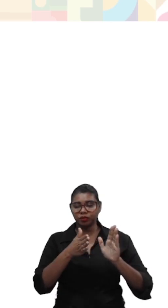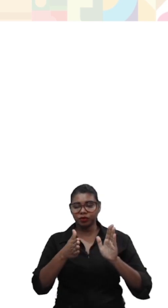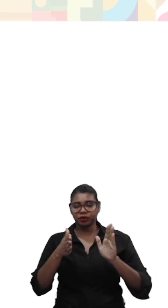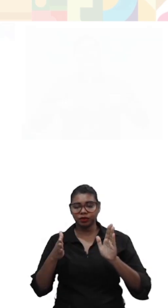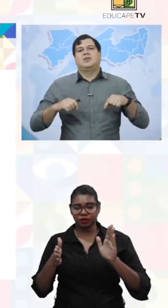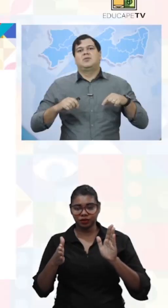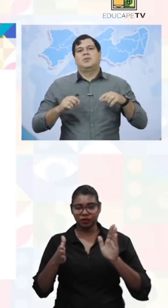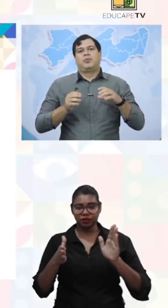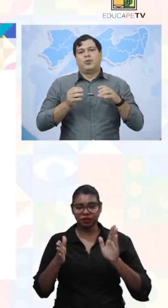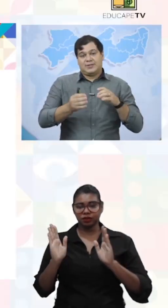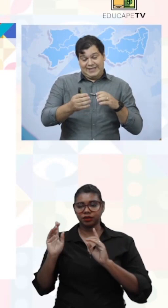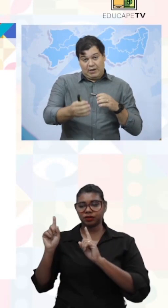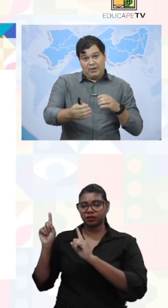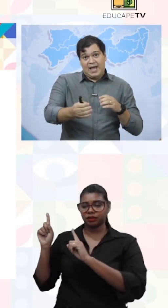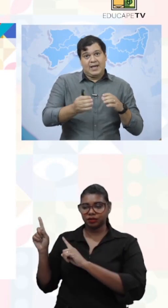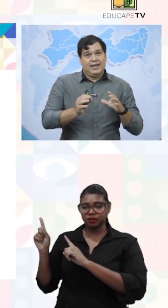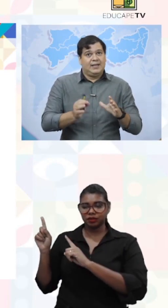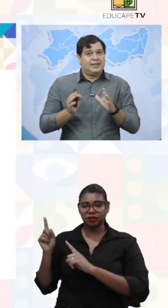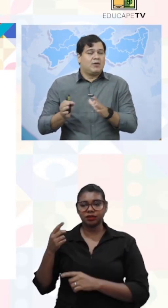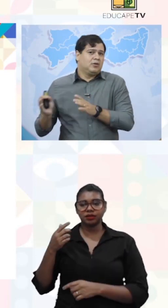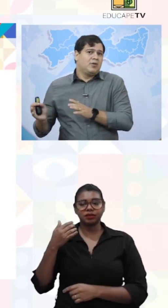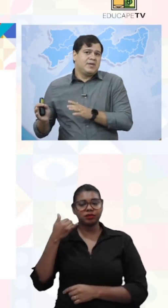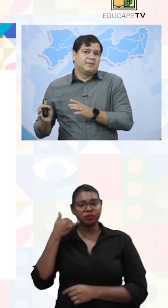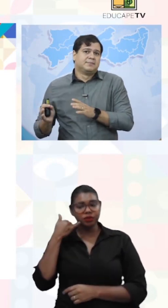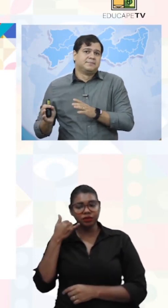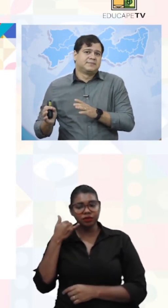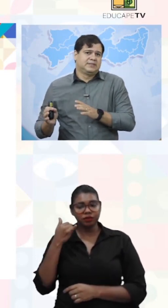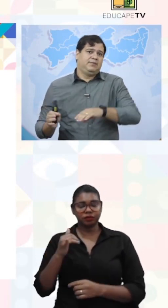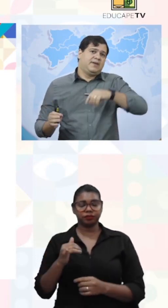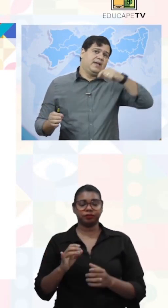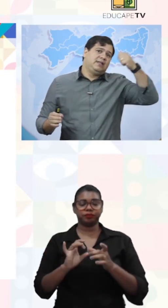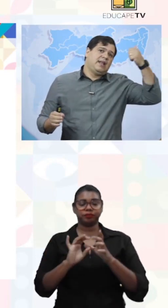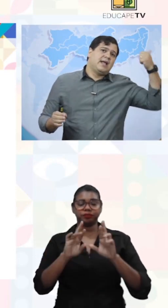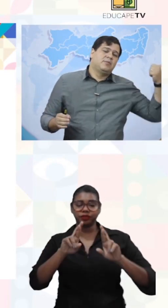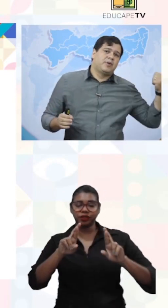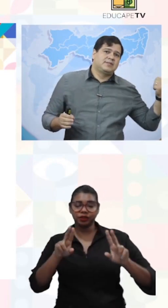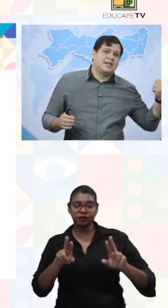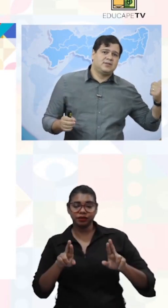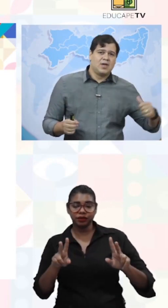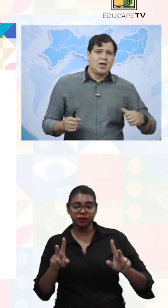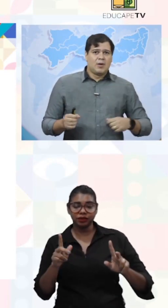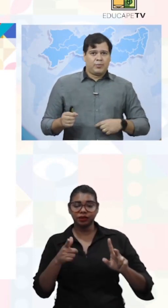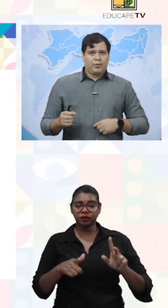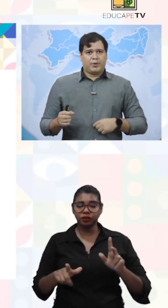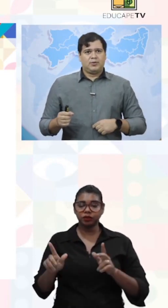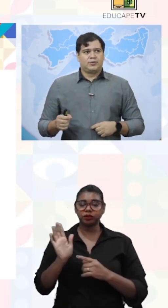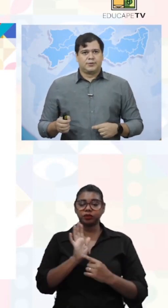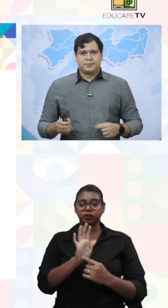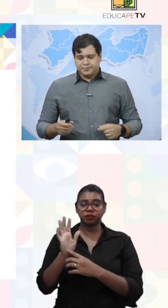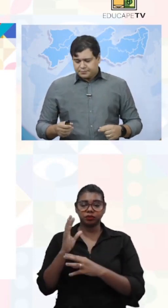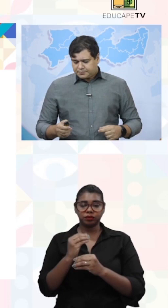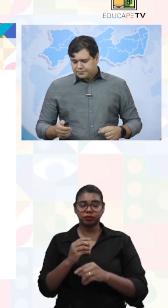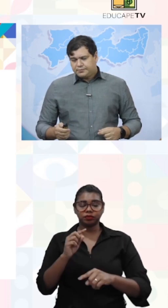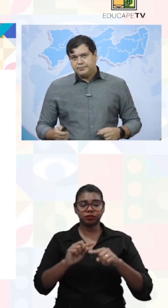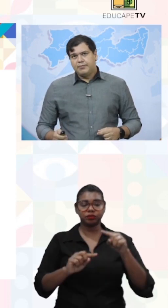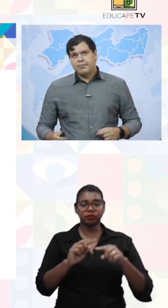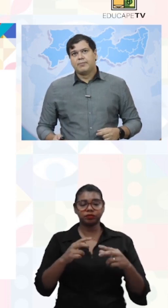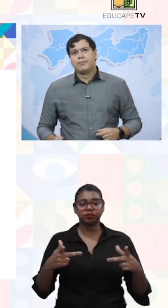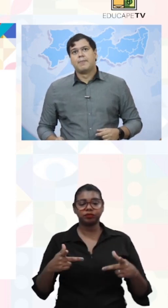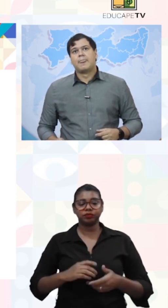que é feito por celular, ele tem autonomia, diferente lá do processo por produto.